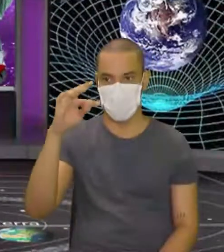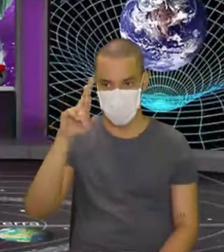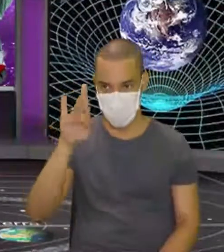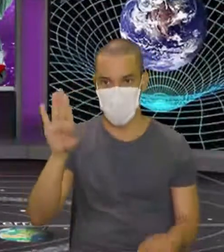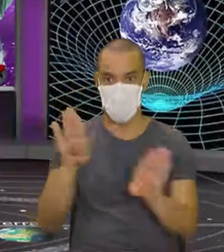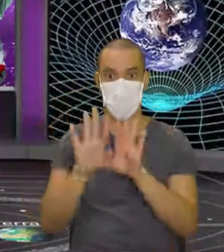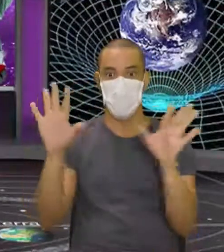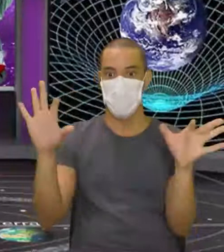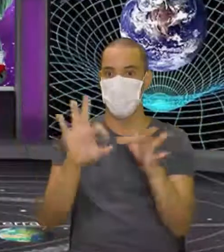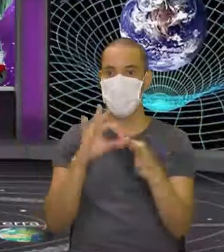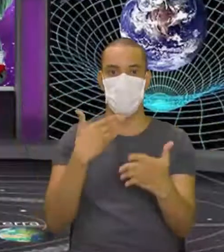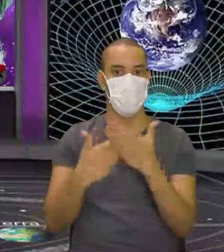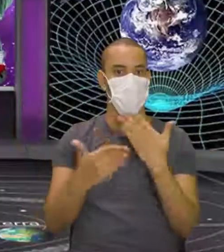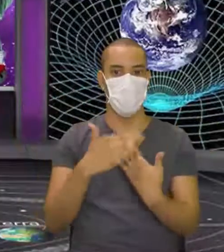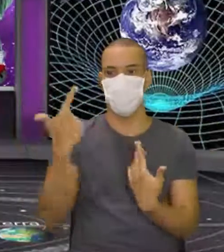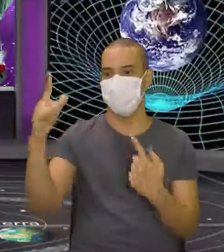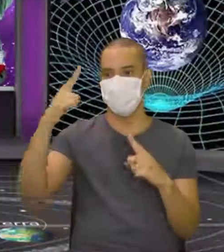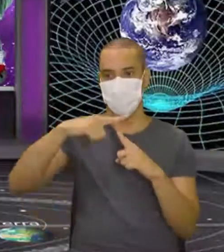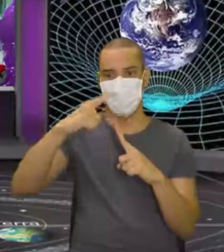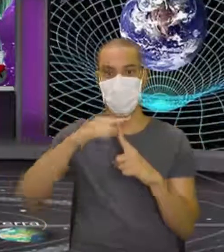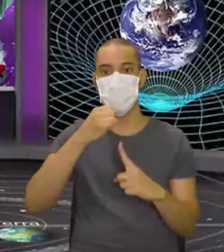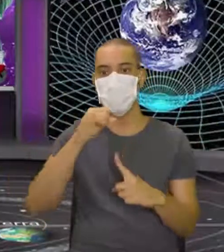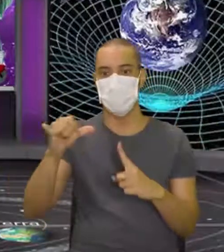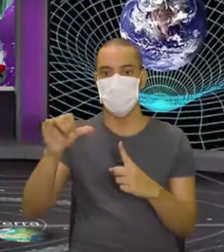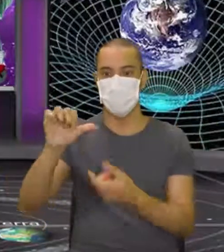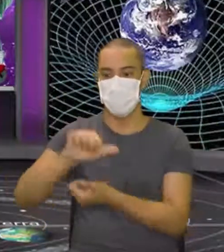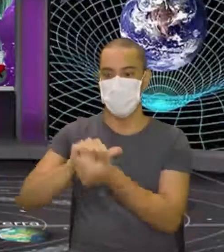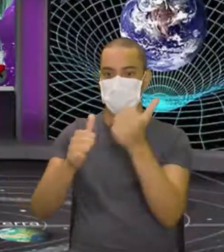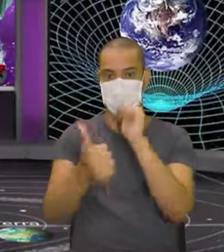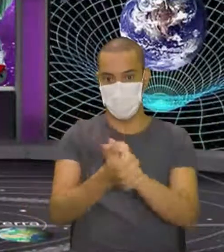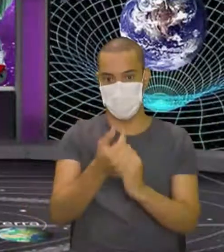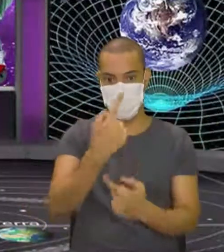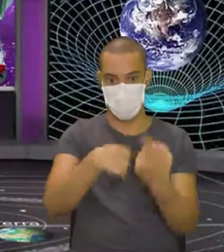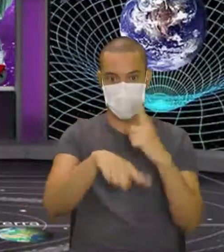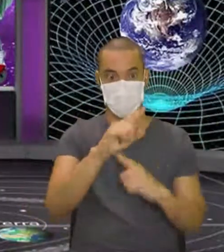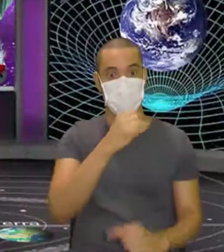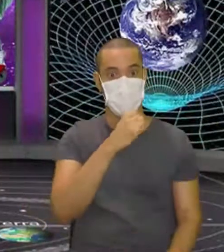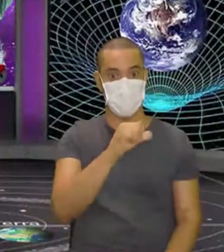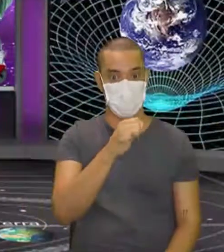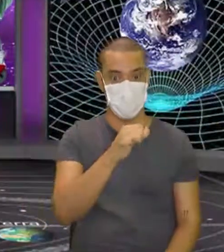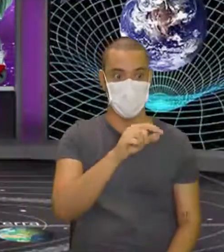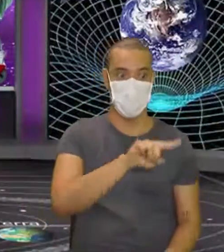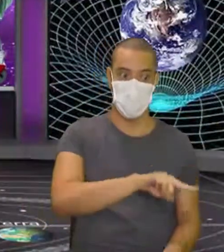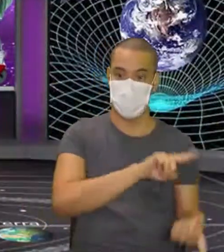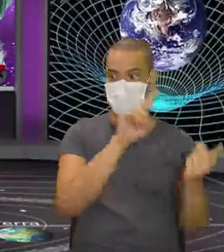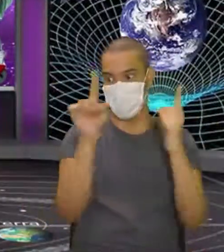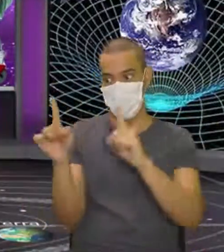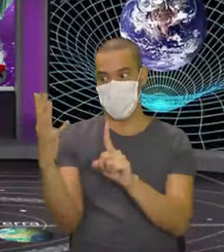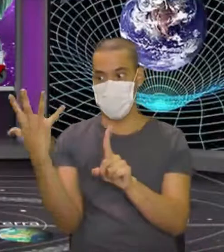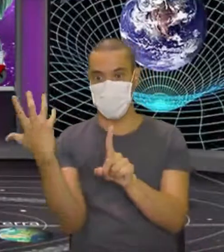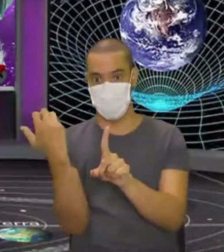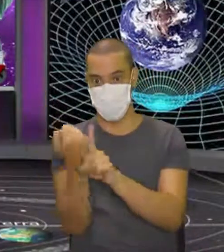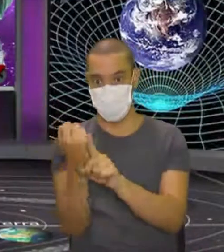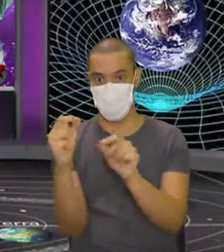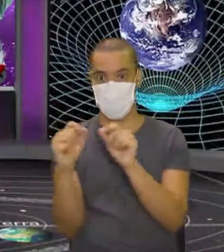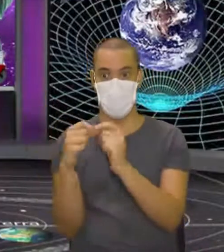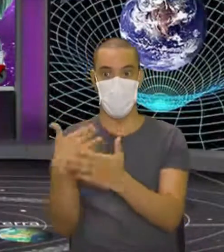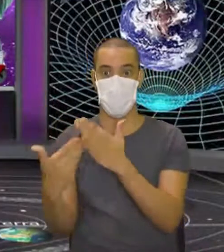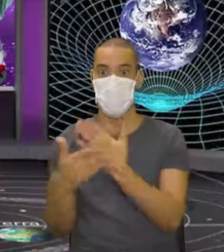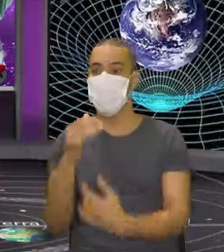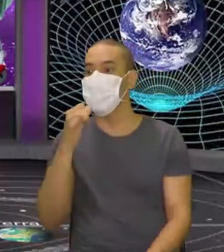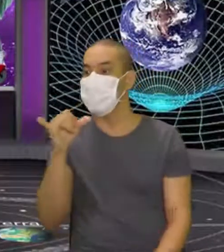gerador pega qualquer outro tipo de energia e transforma em energia elétrica. O receptor, ele pega a